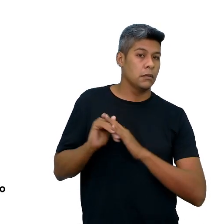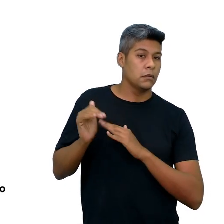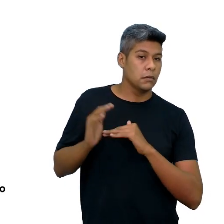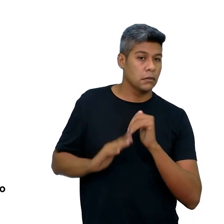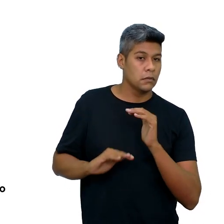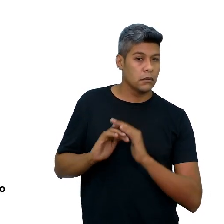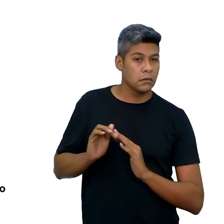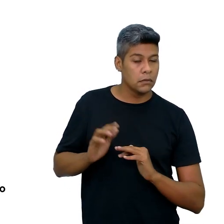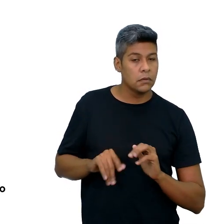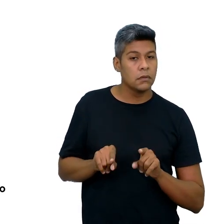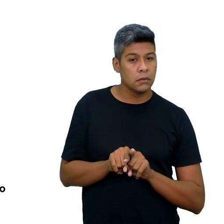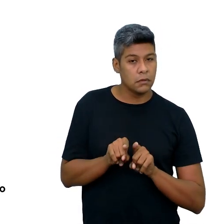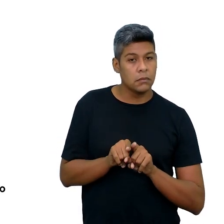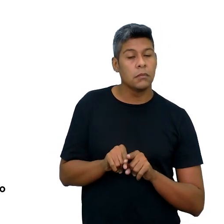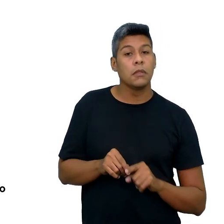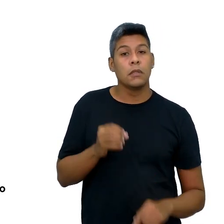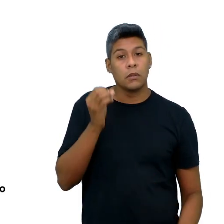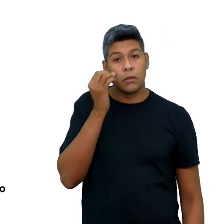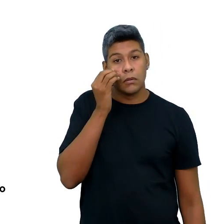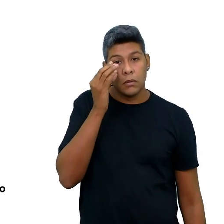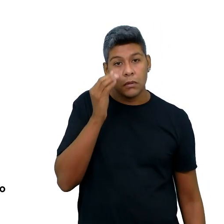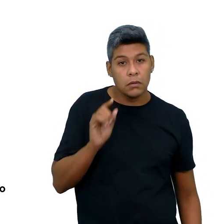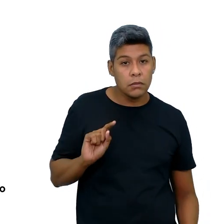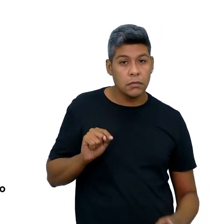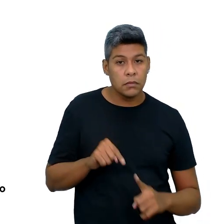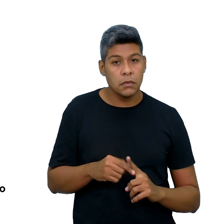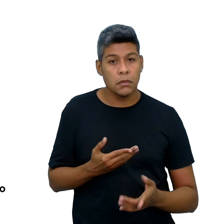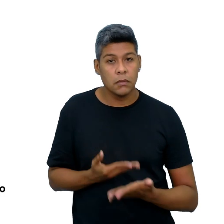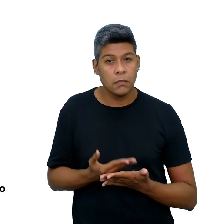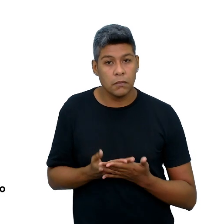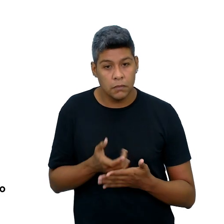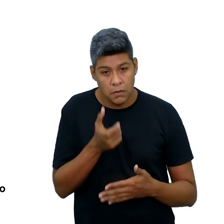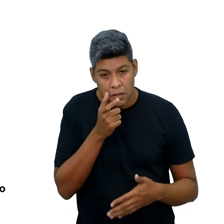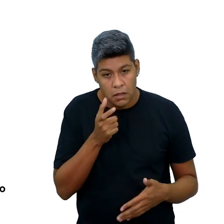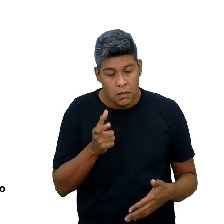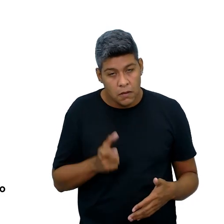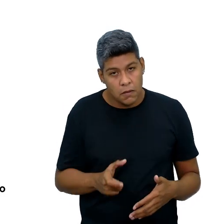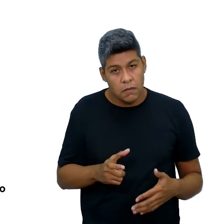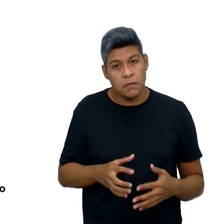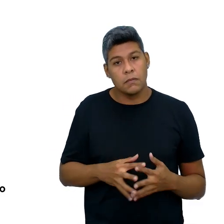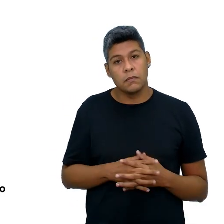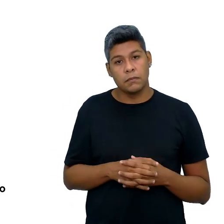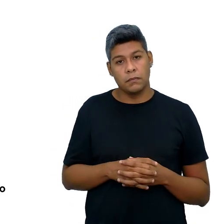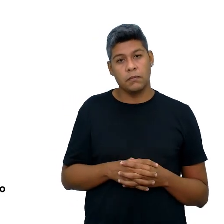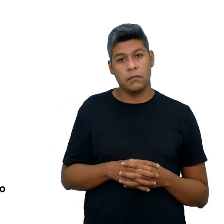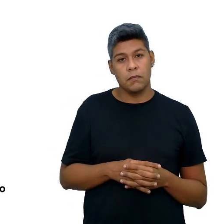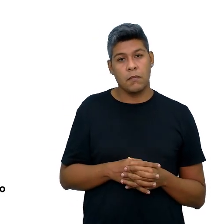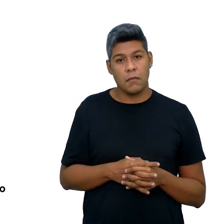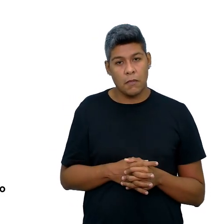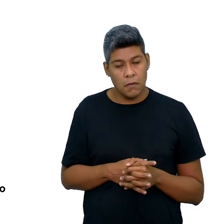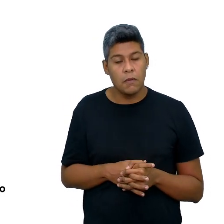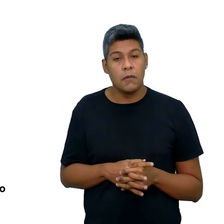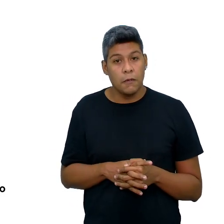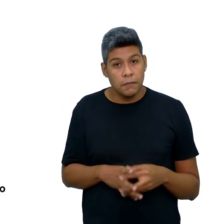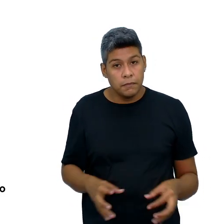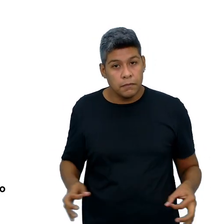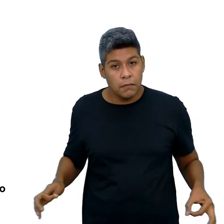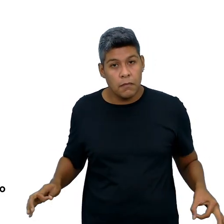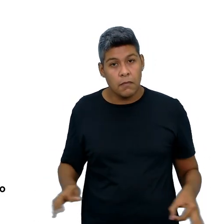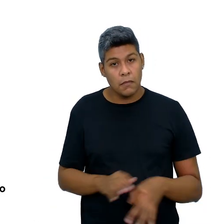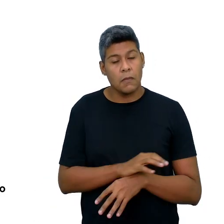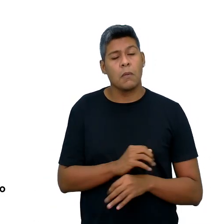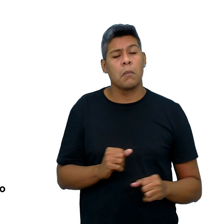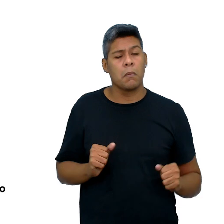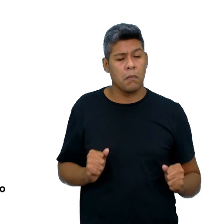e também ao objeto de conhecimento, aos objetivos da aula, à intencionalidade ao ser desenhado, ao ser construído, né, podendo aí